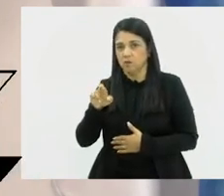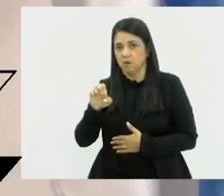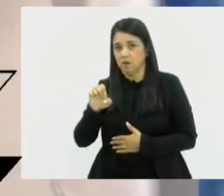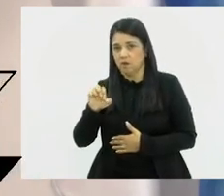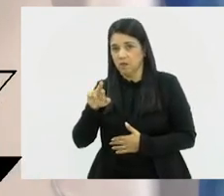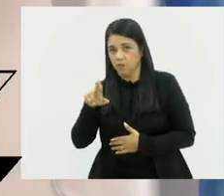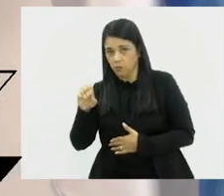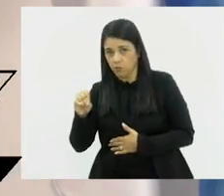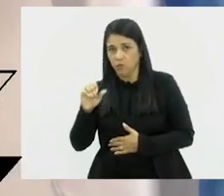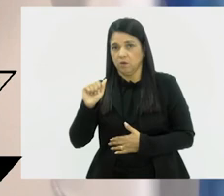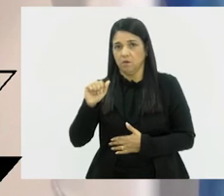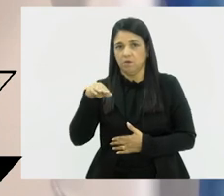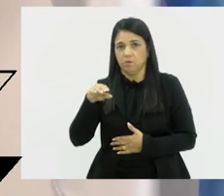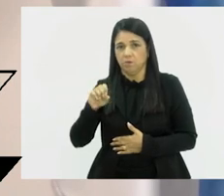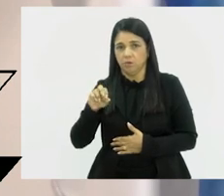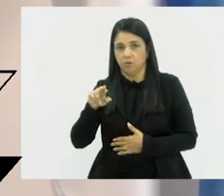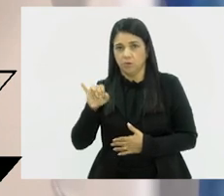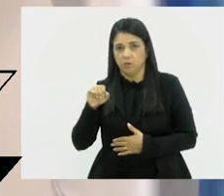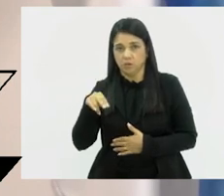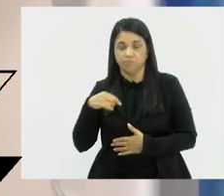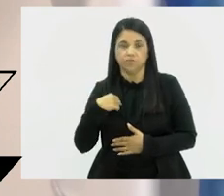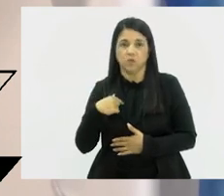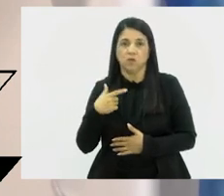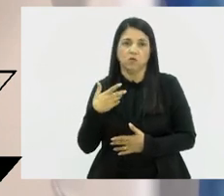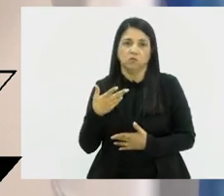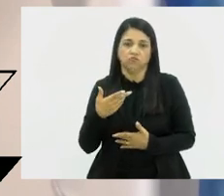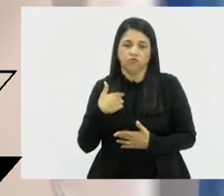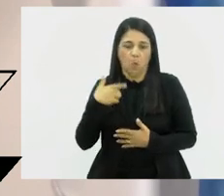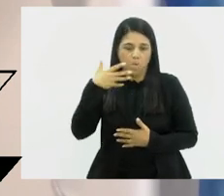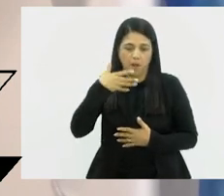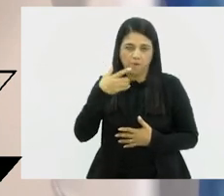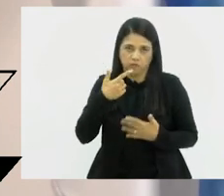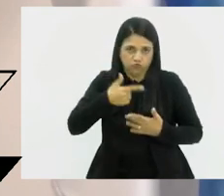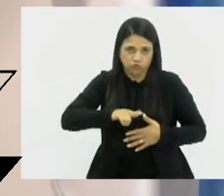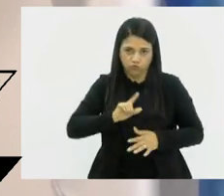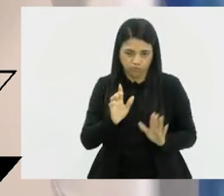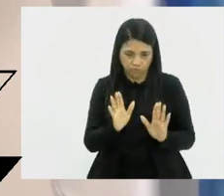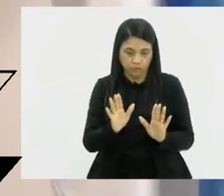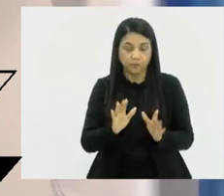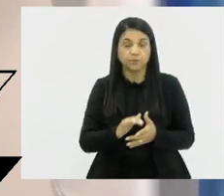E, como não vou fazer uso da palavra novamente, dizer o seguinte.